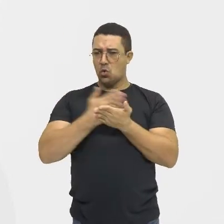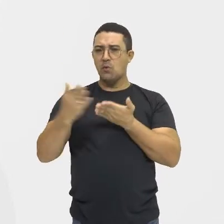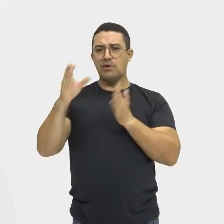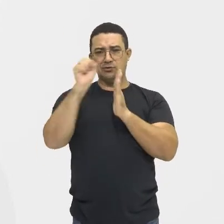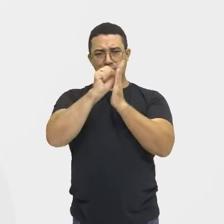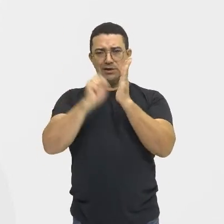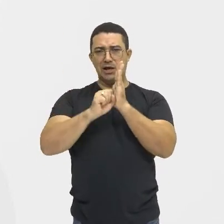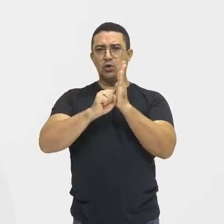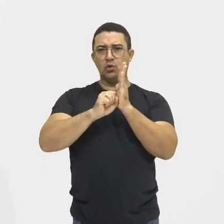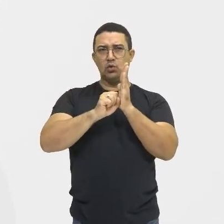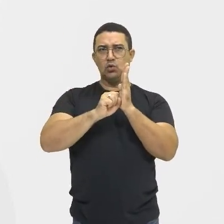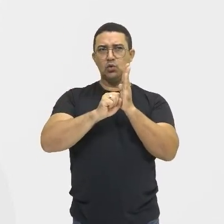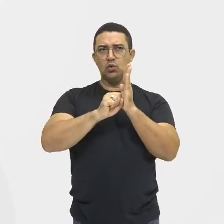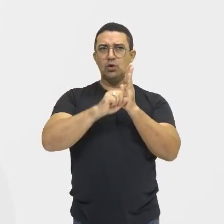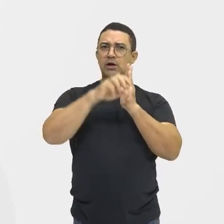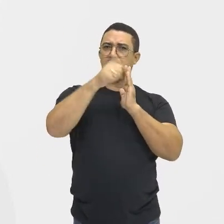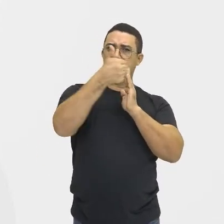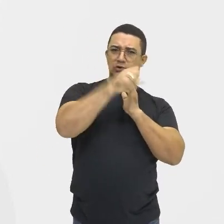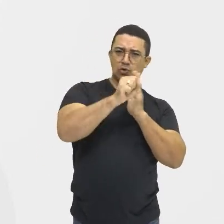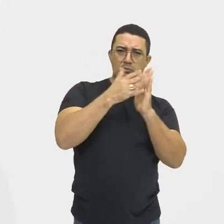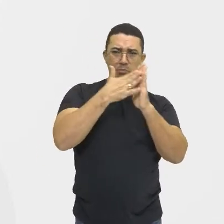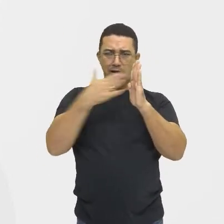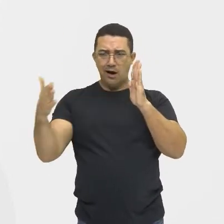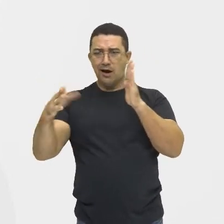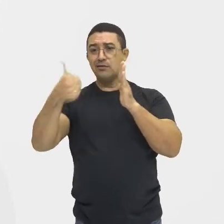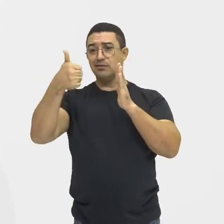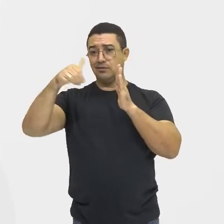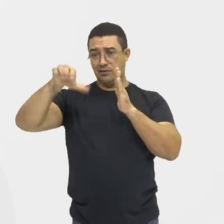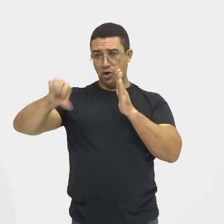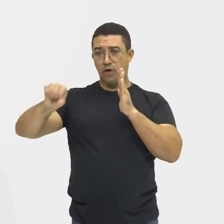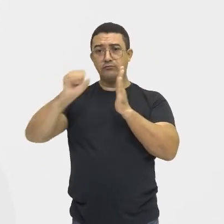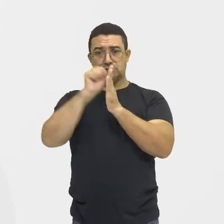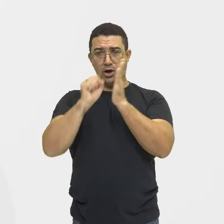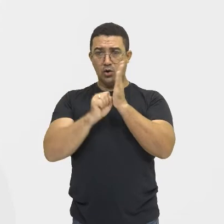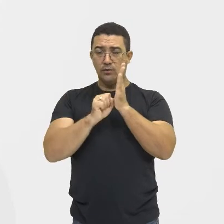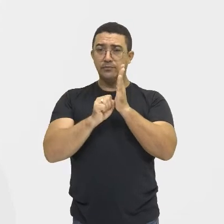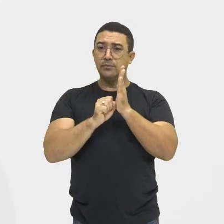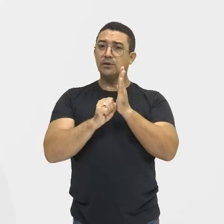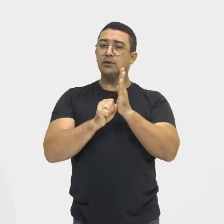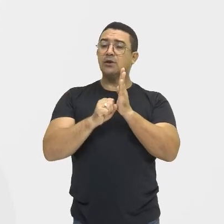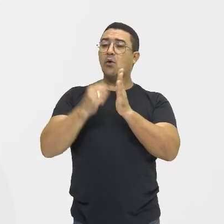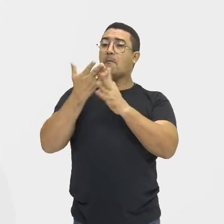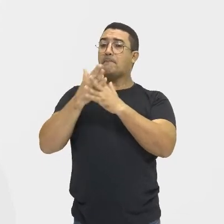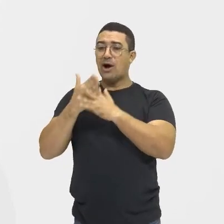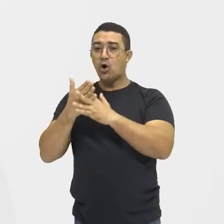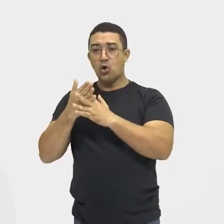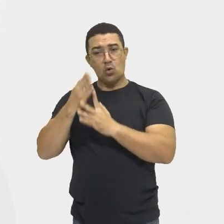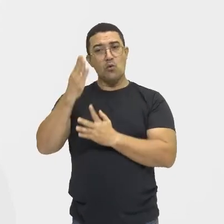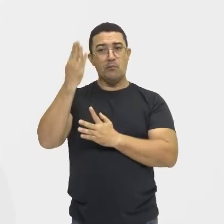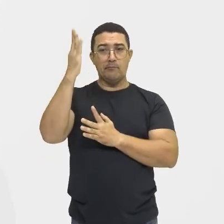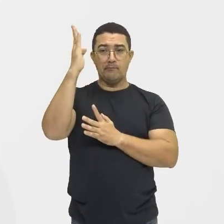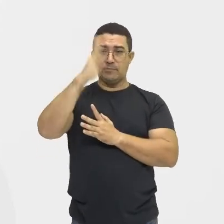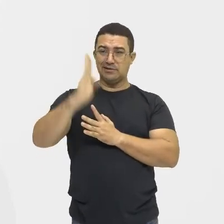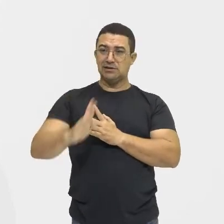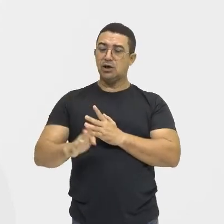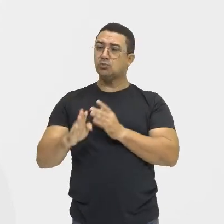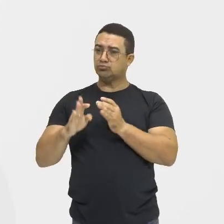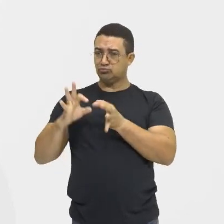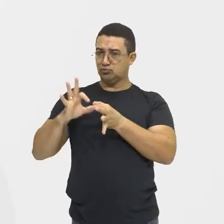vai do século XVIII até o século XIX. O barroco brasileiro é claramente associado à